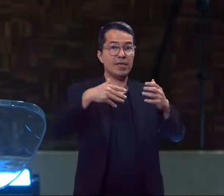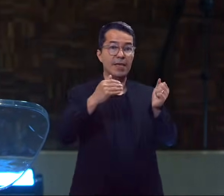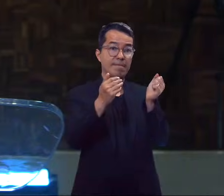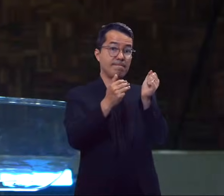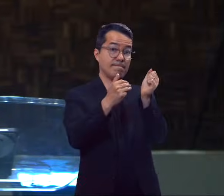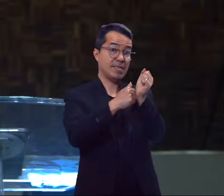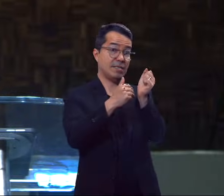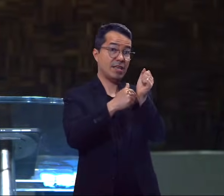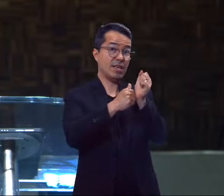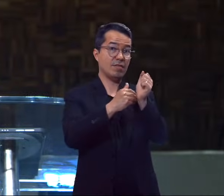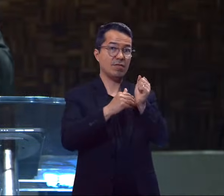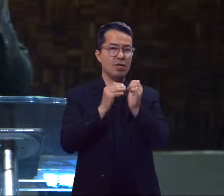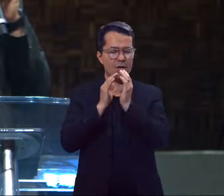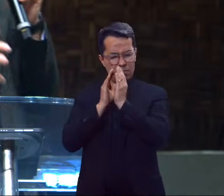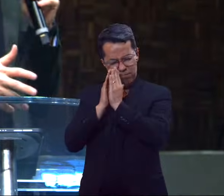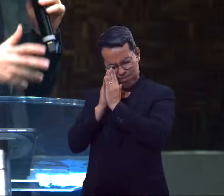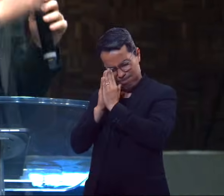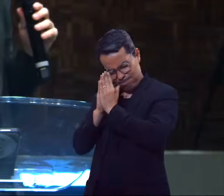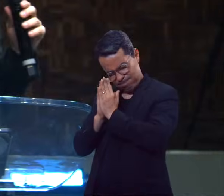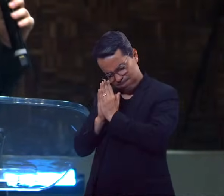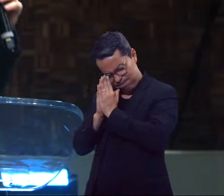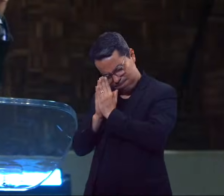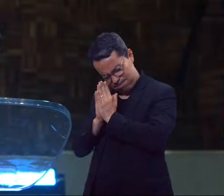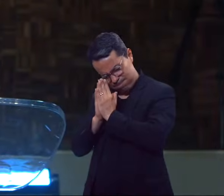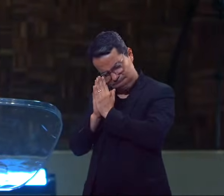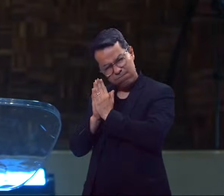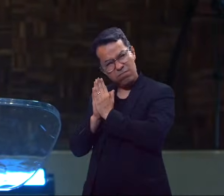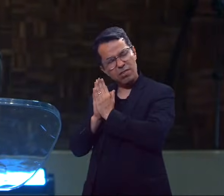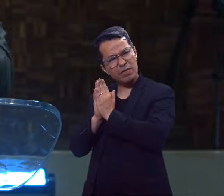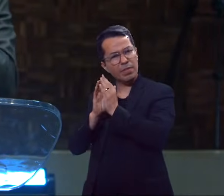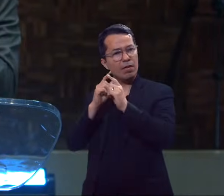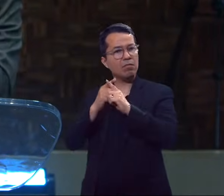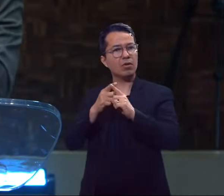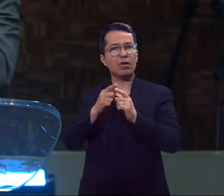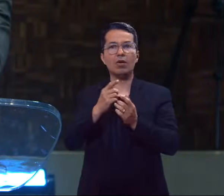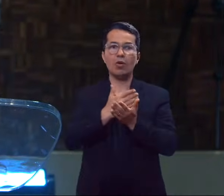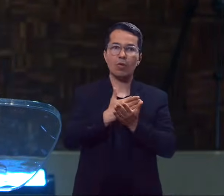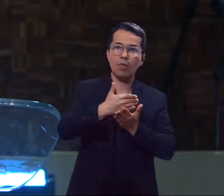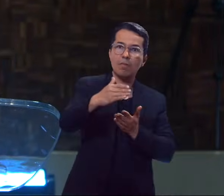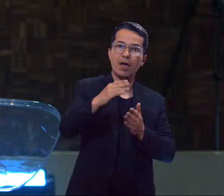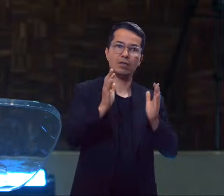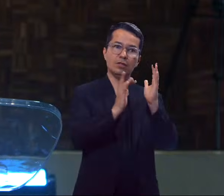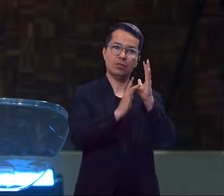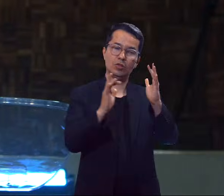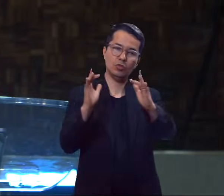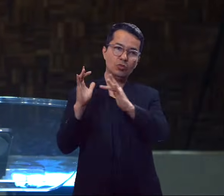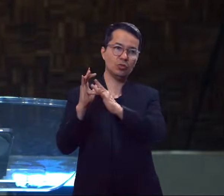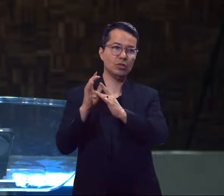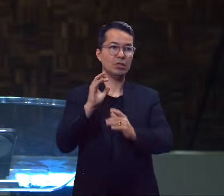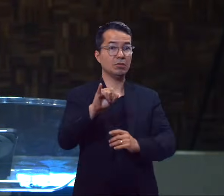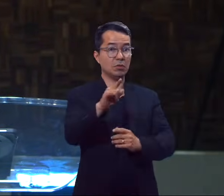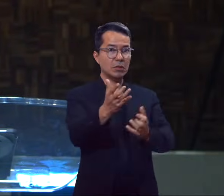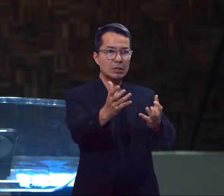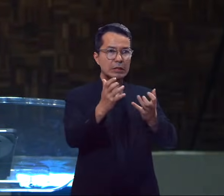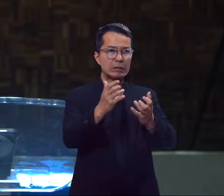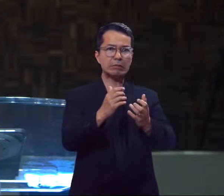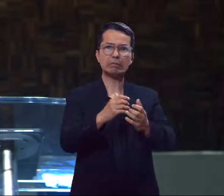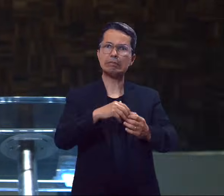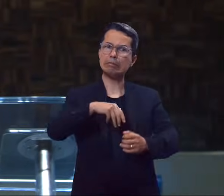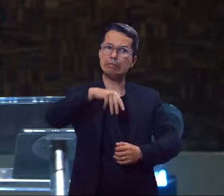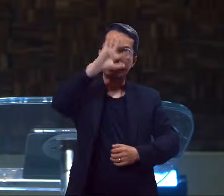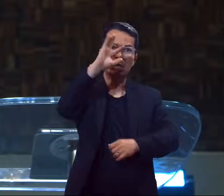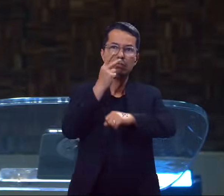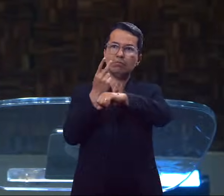ela começa em Jesus e flui através de Jesus. Se você quer sim buscar mais a Deus, você precisa olhar